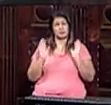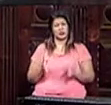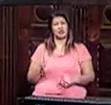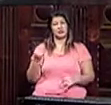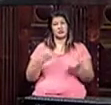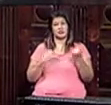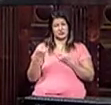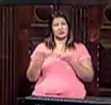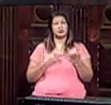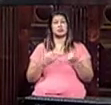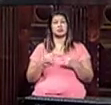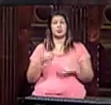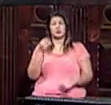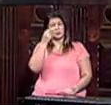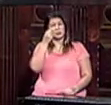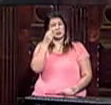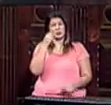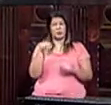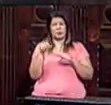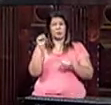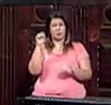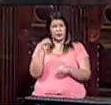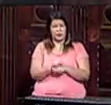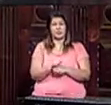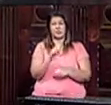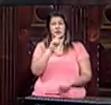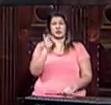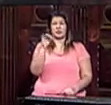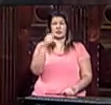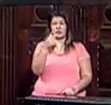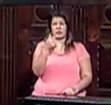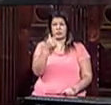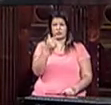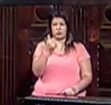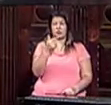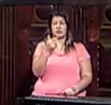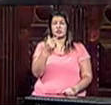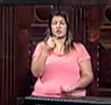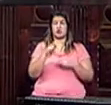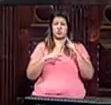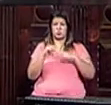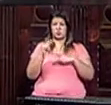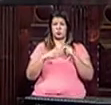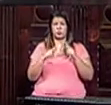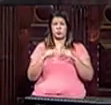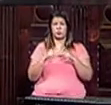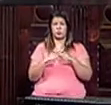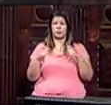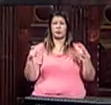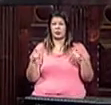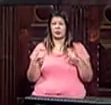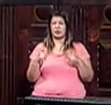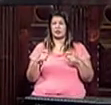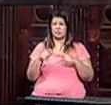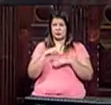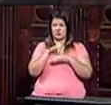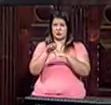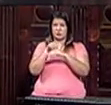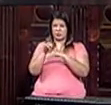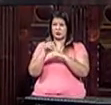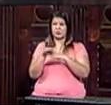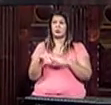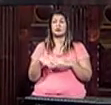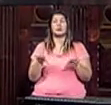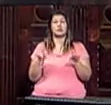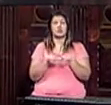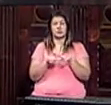da possibilidade de uma paralisação no dia 12 de junho, por parte dos transportadores,